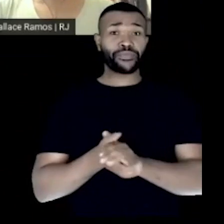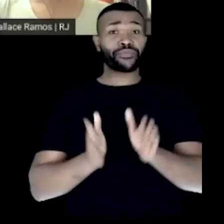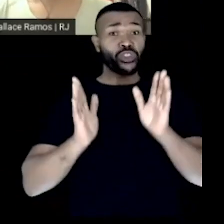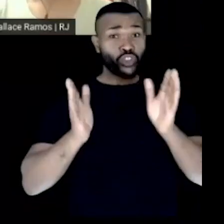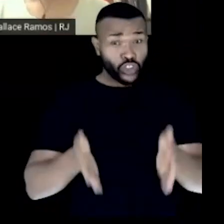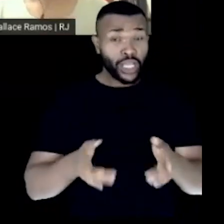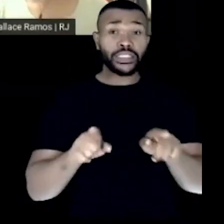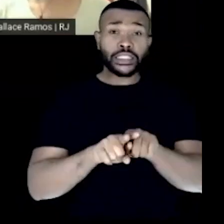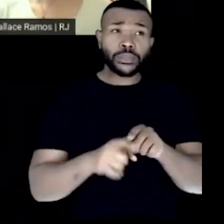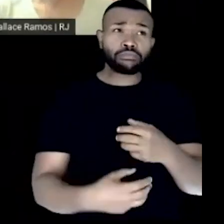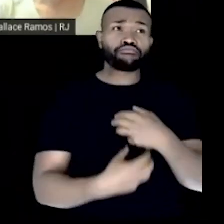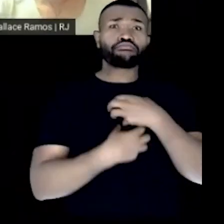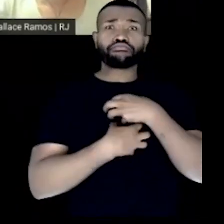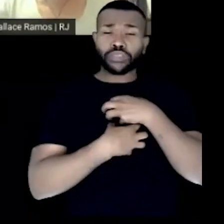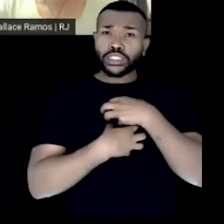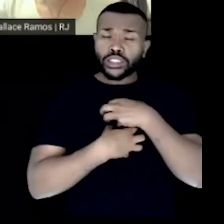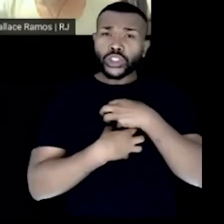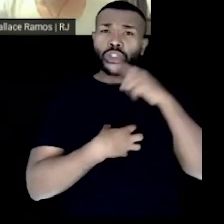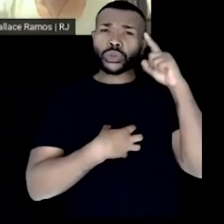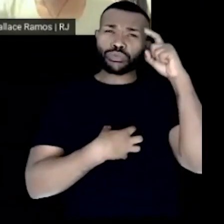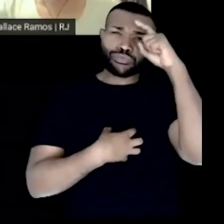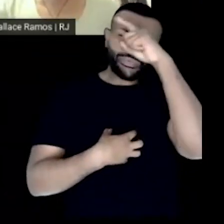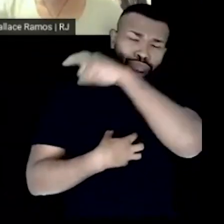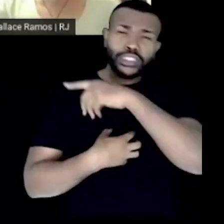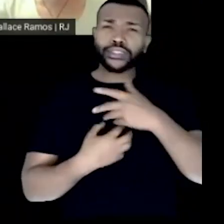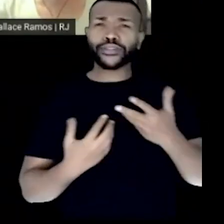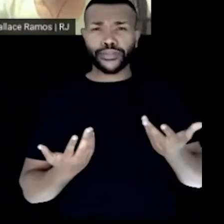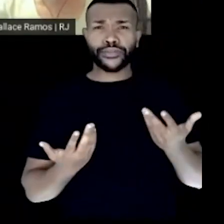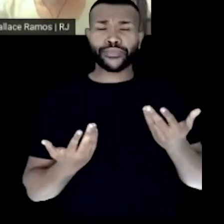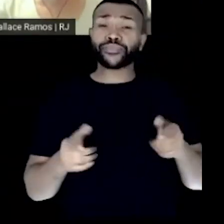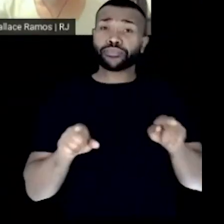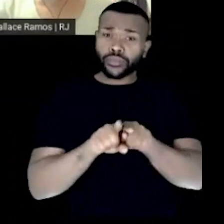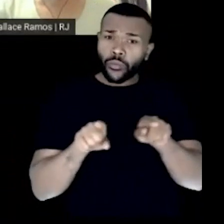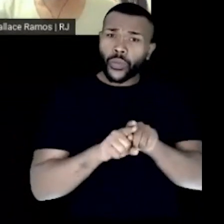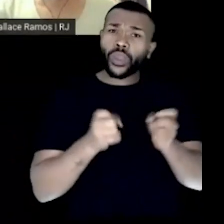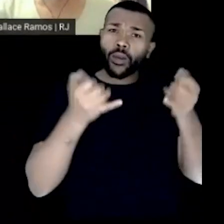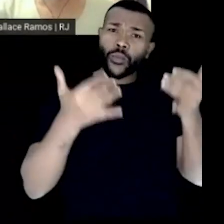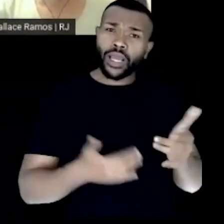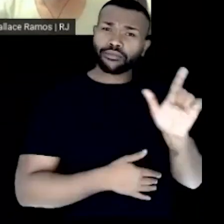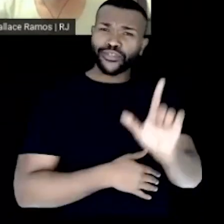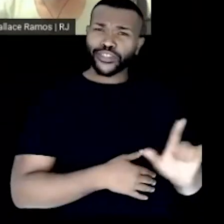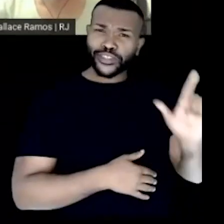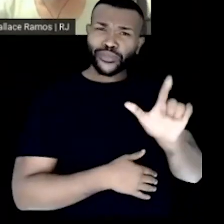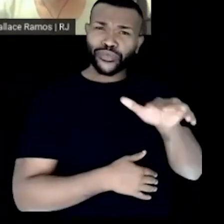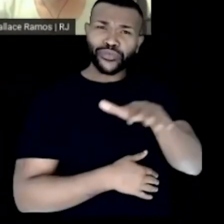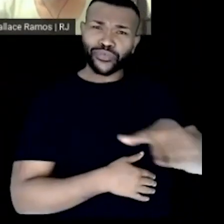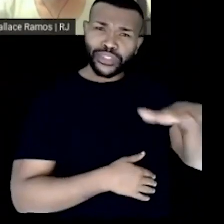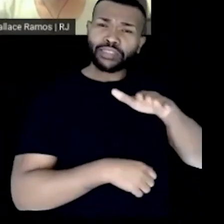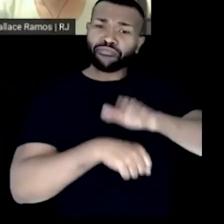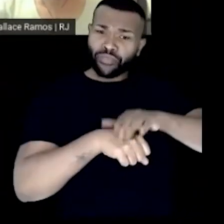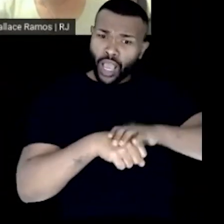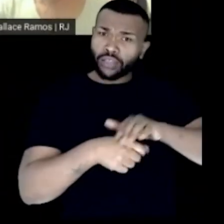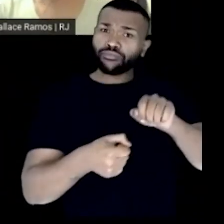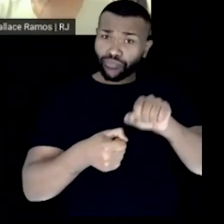Em algum momento bateu algum receio, encarou alguma dificuldade, bateu alguma maneira de ter que abordar isso na literatura